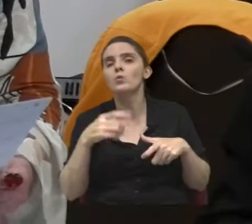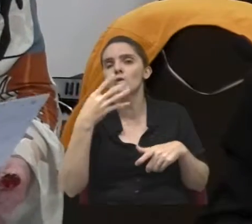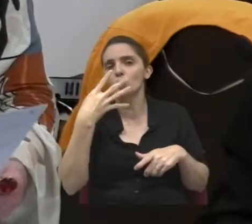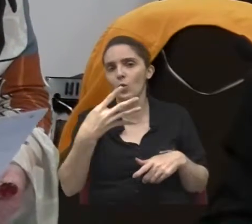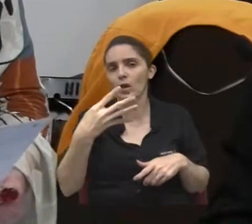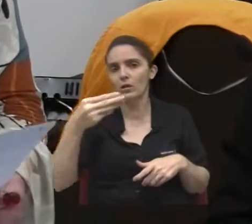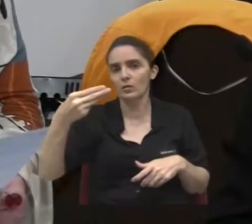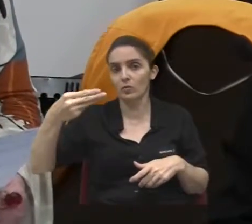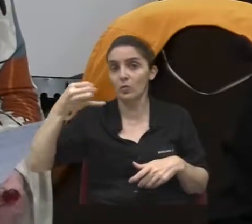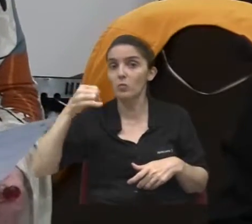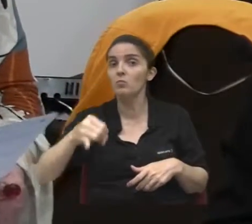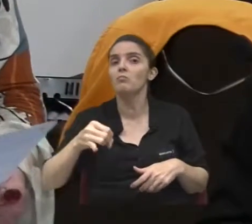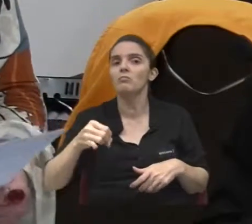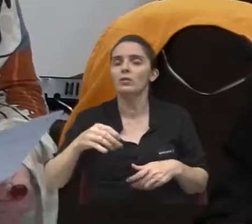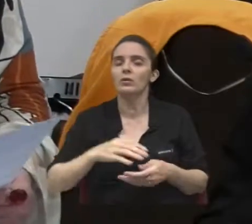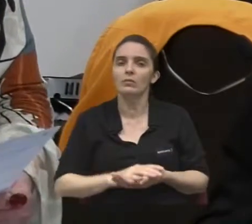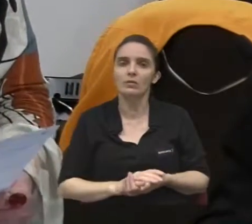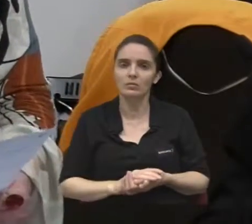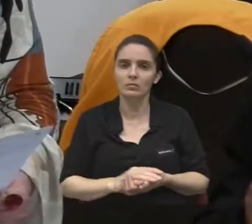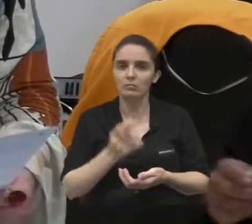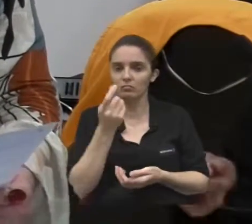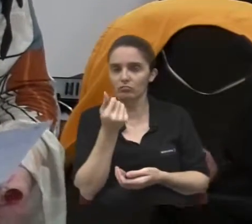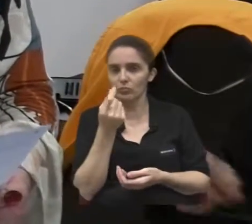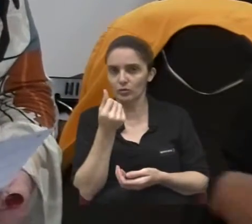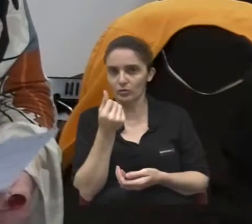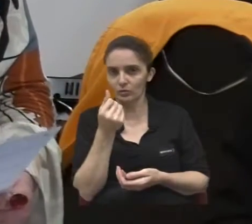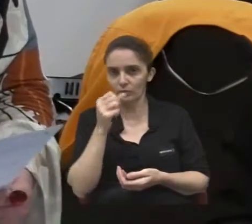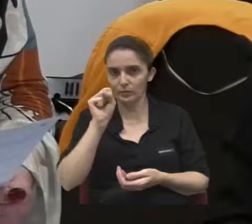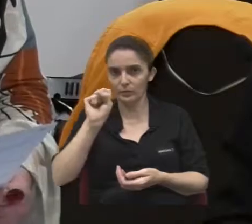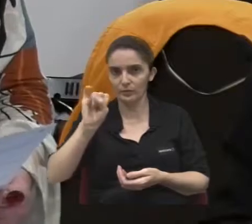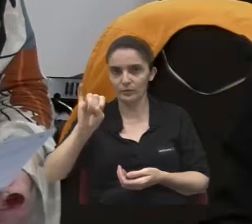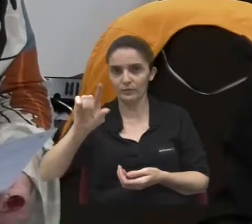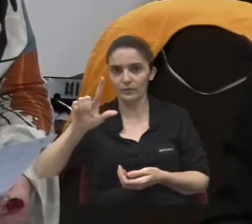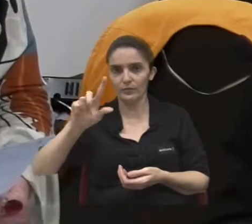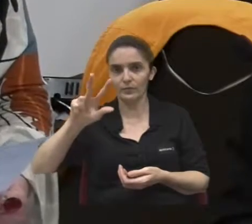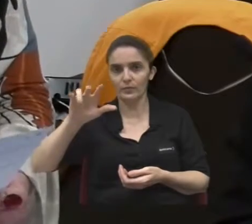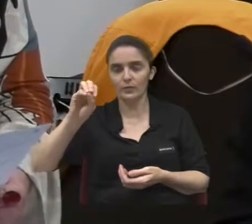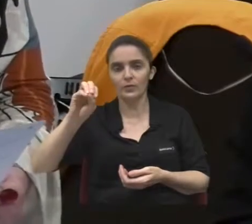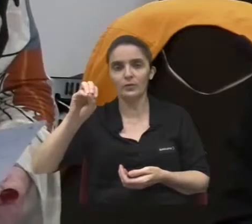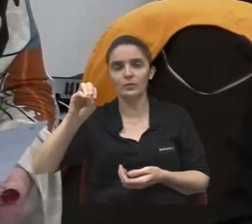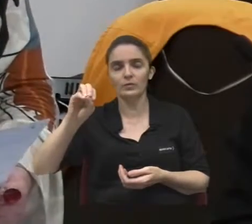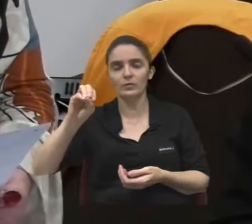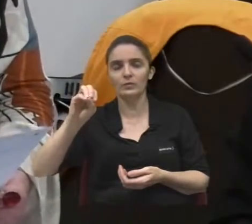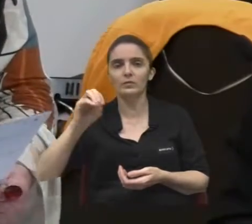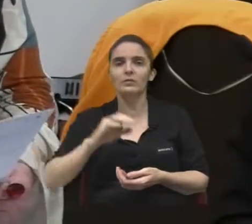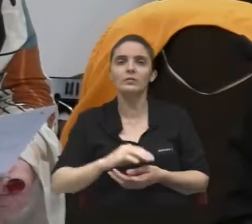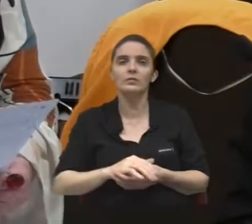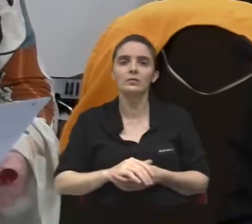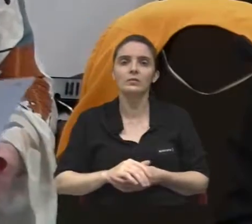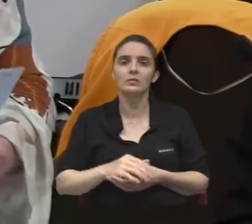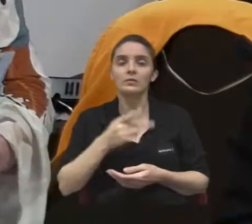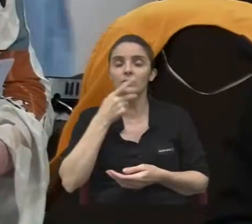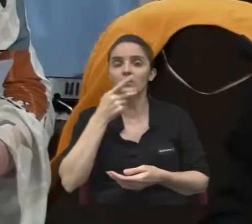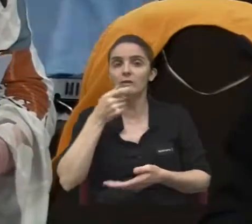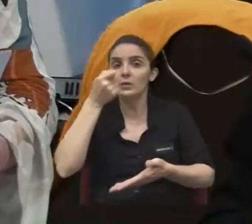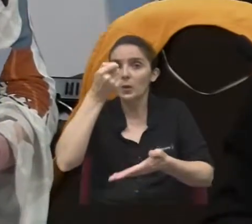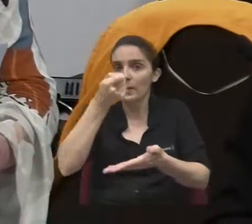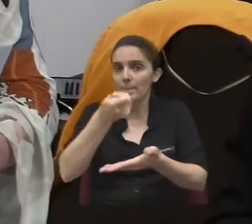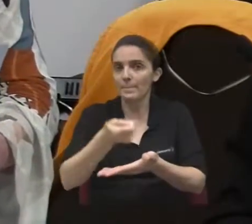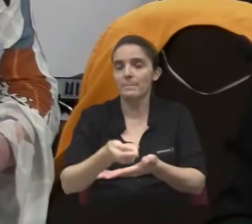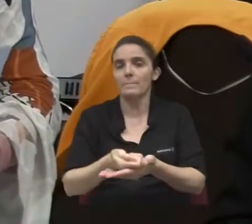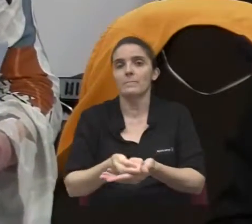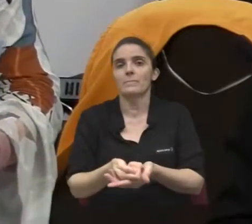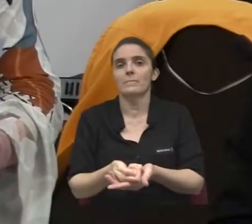do orçamento que Silvio Félix deixou para comprar uma área para exatamente